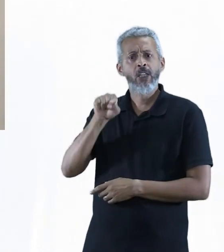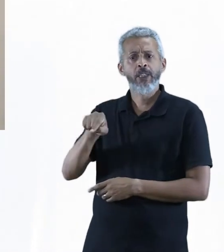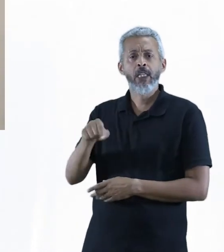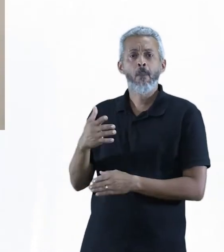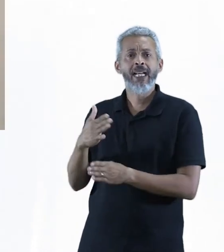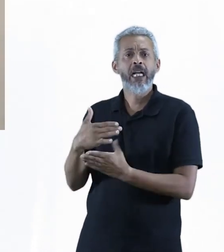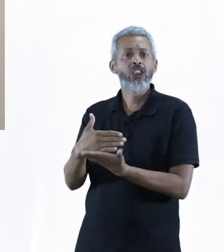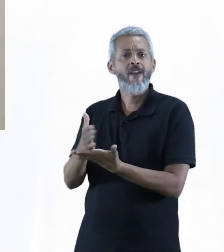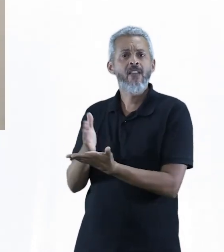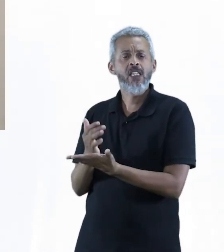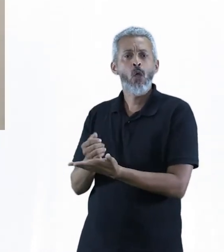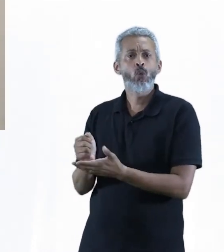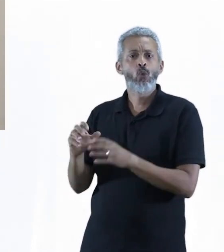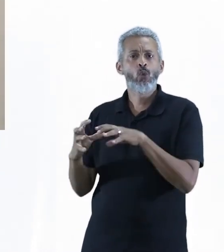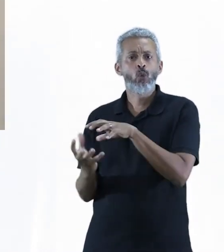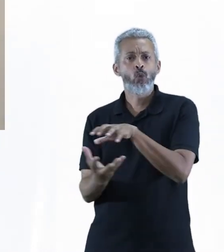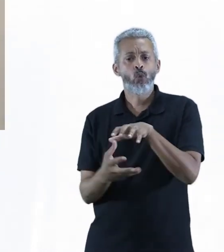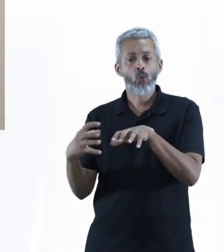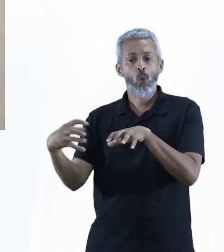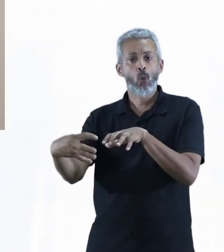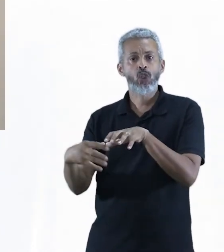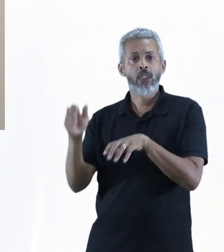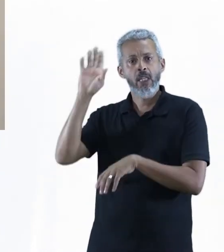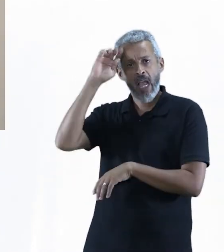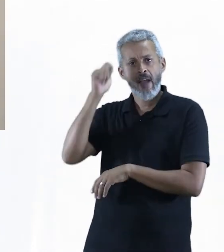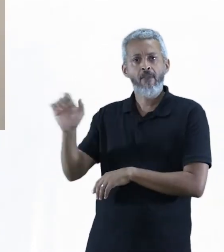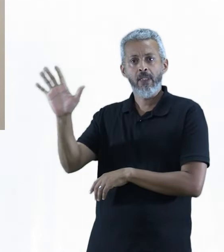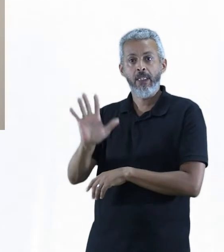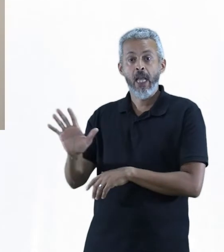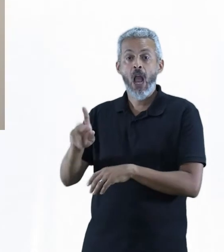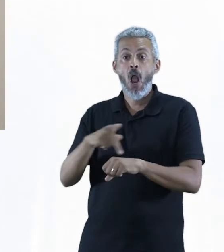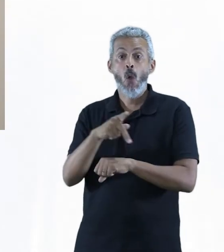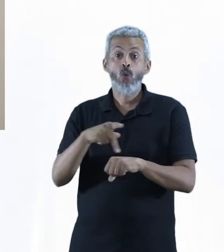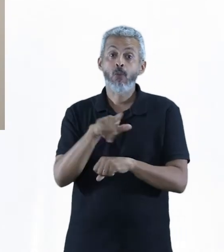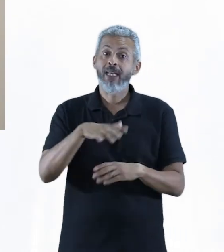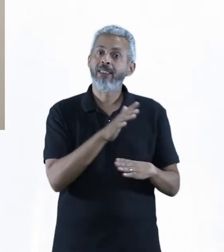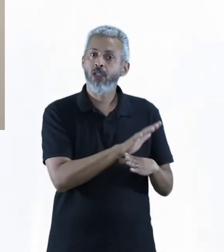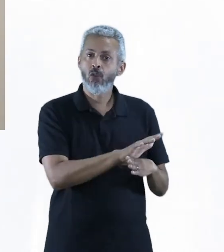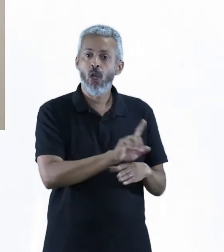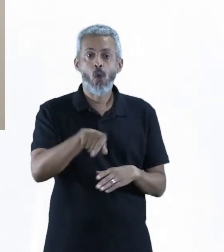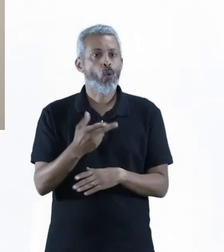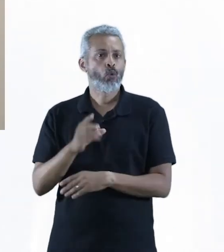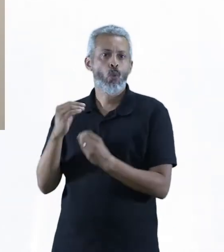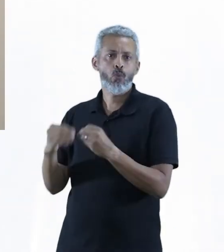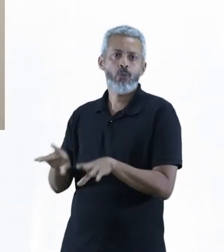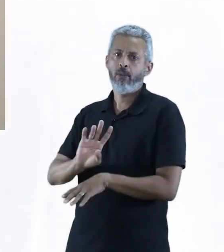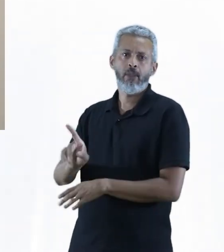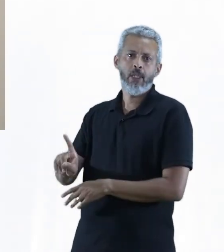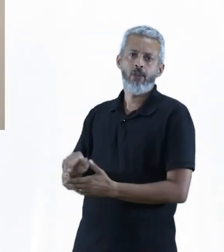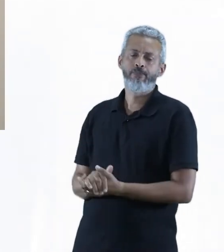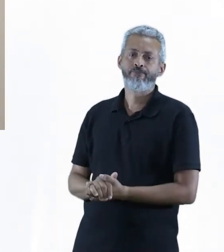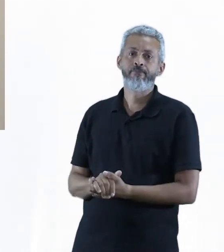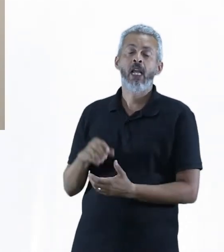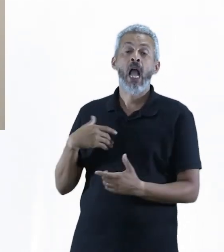essa ideia, onde eu tive uma divisão do continente africano, só que alguns países beneficiados e outros não. Isso, é